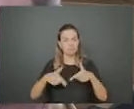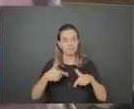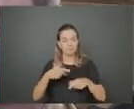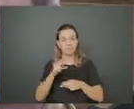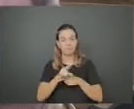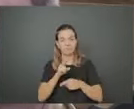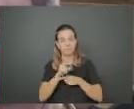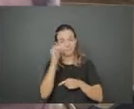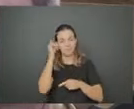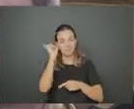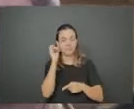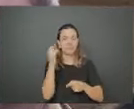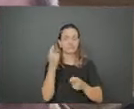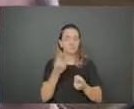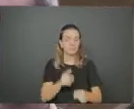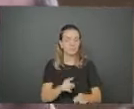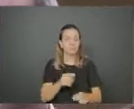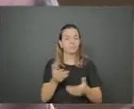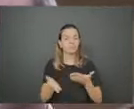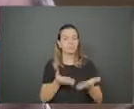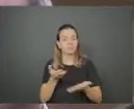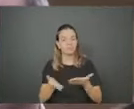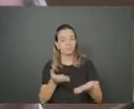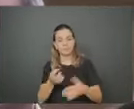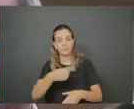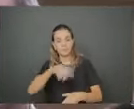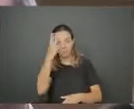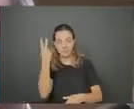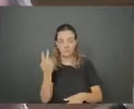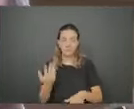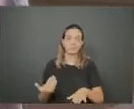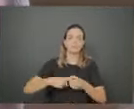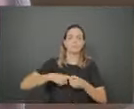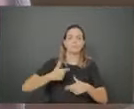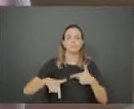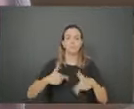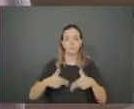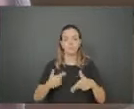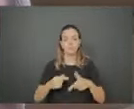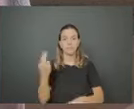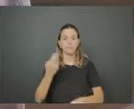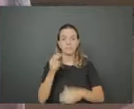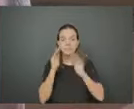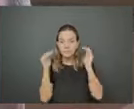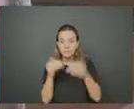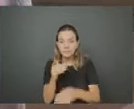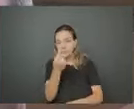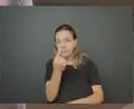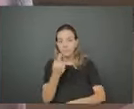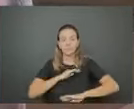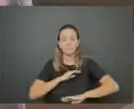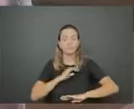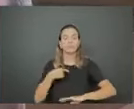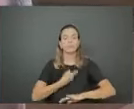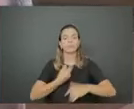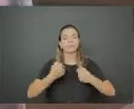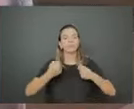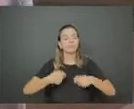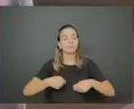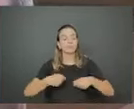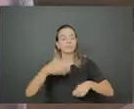de trabalho. Então, não dá para focar numa situação só, e a gente sabe que o poder público tem também, tanto municipal,